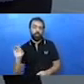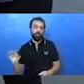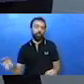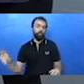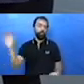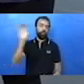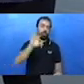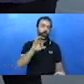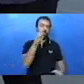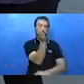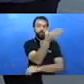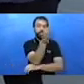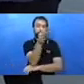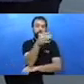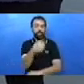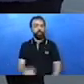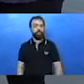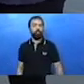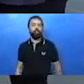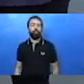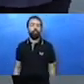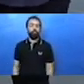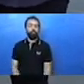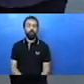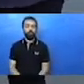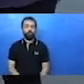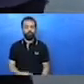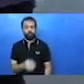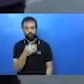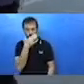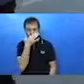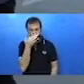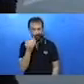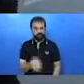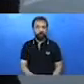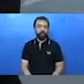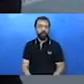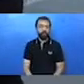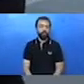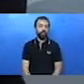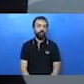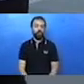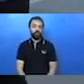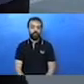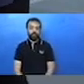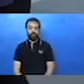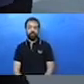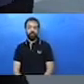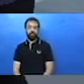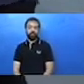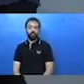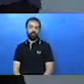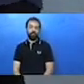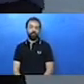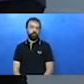aumenta uma estrelinha na bandeira, que mostra a quantidade de unidades federativas tem no nosso